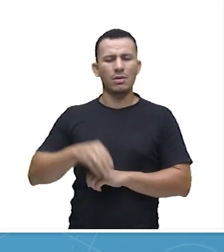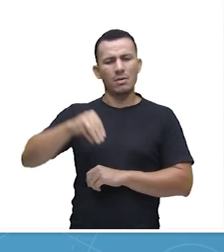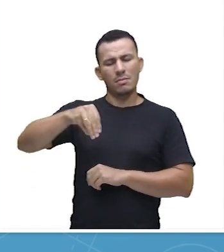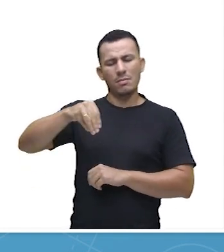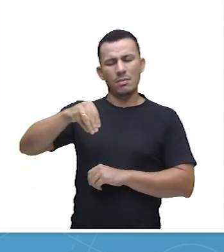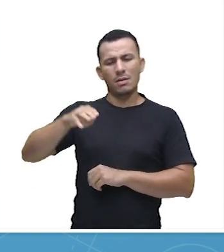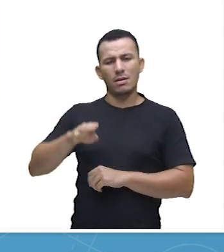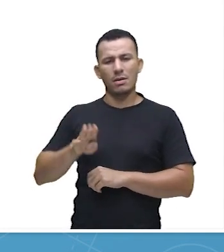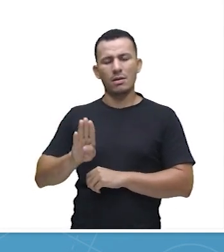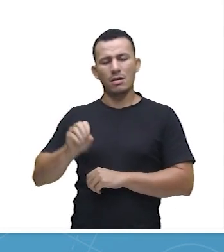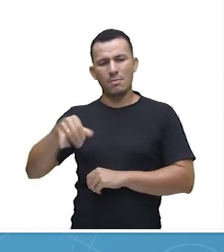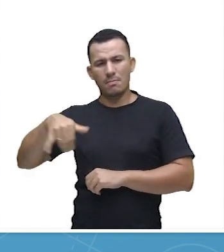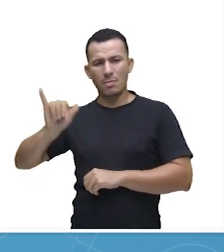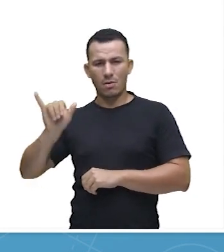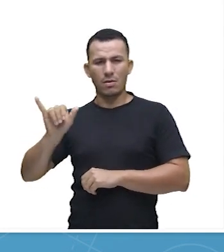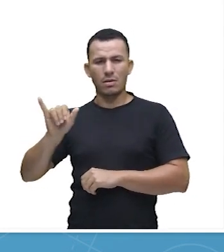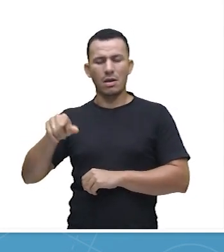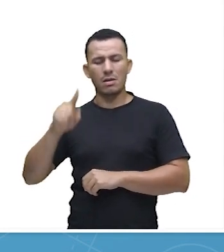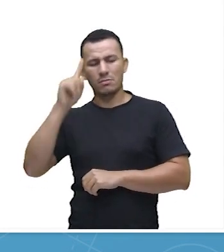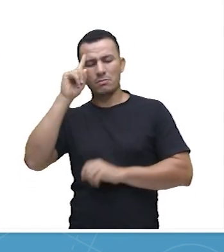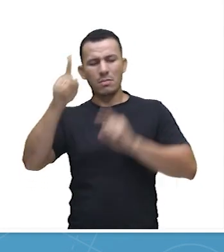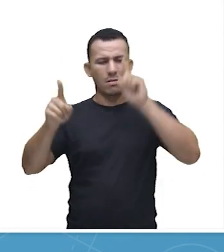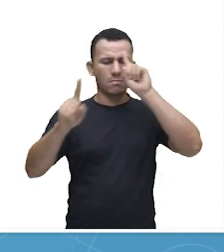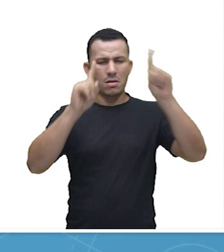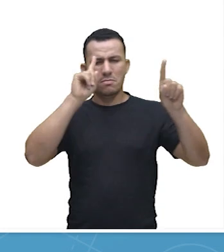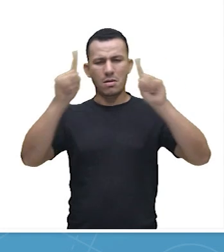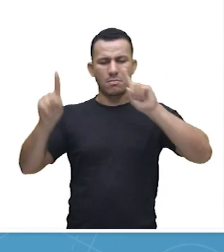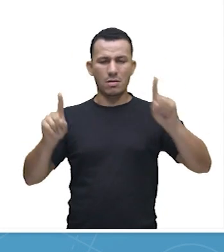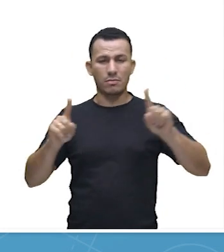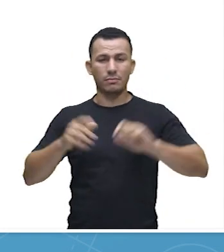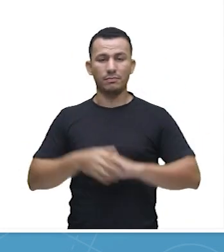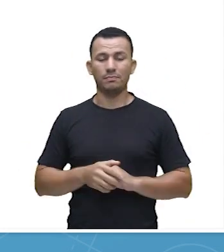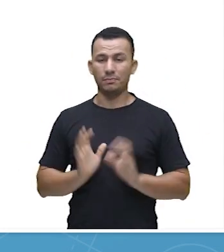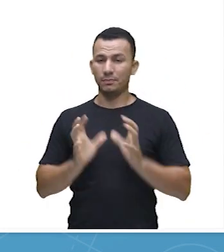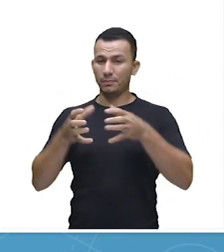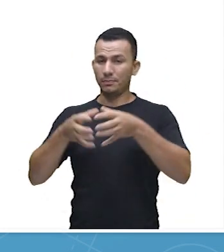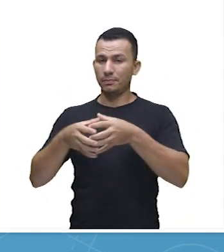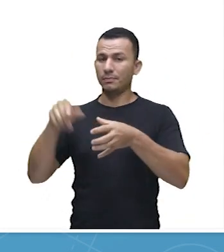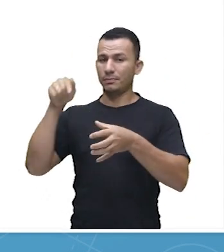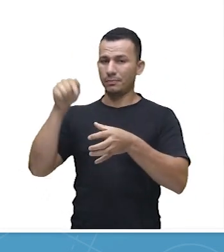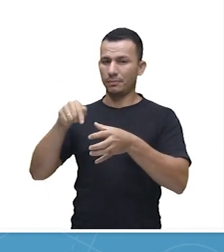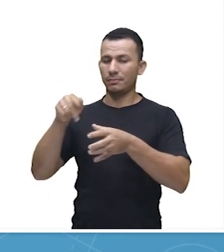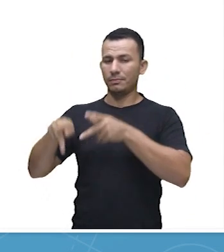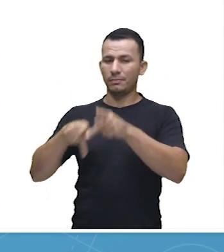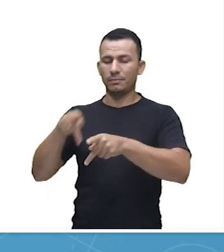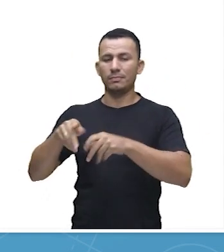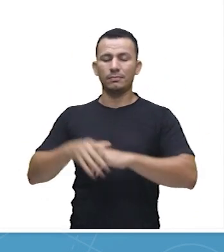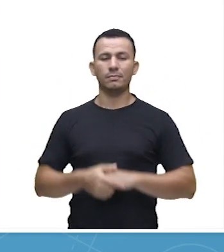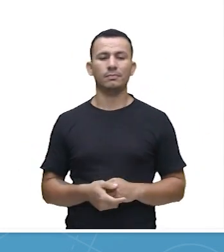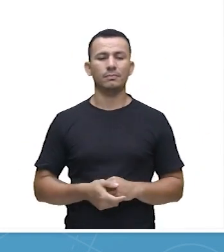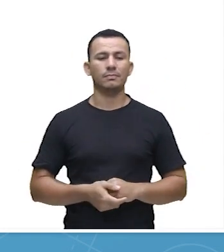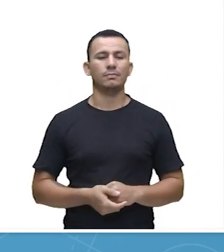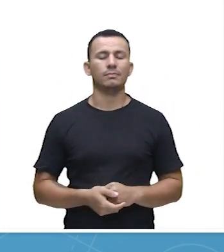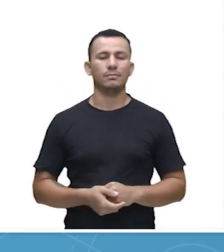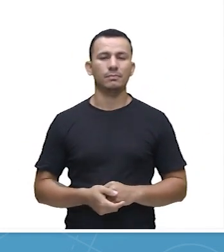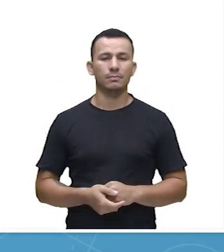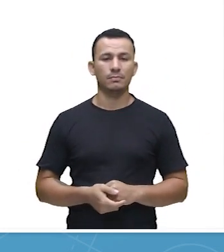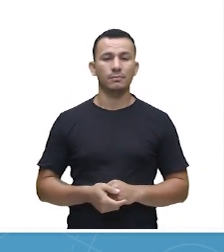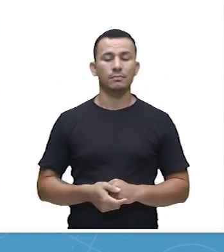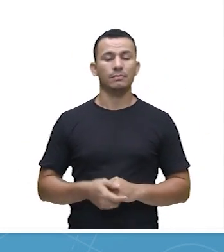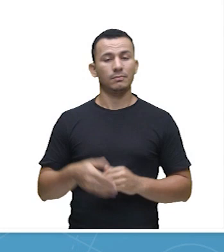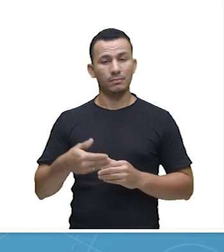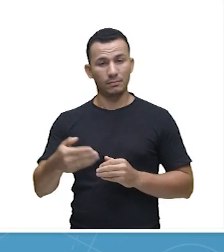ser o governante do mundo para esta tribo, não é? Para este povo. Seguindo a